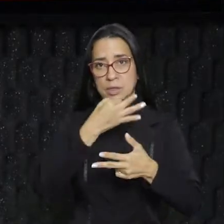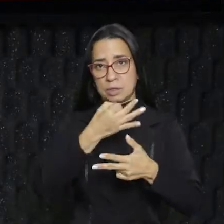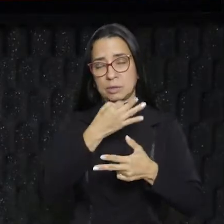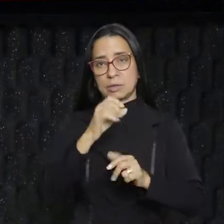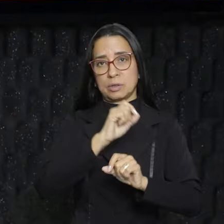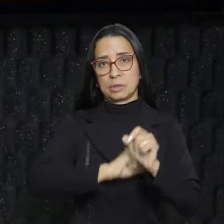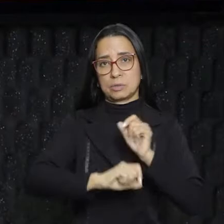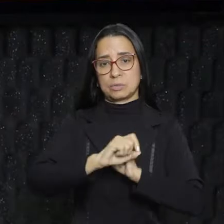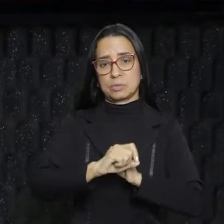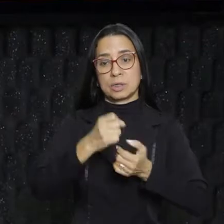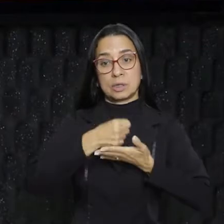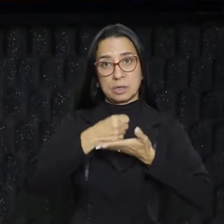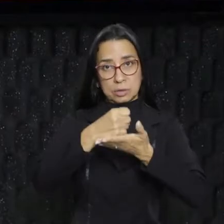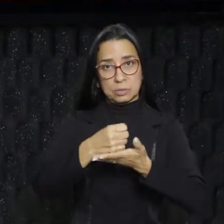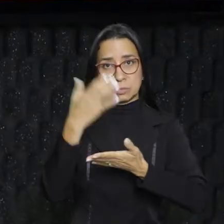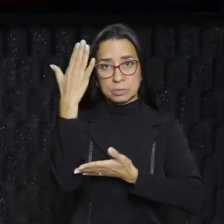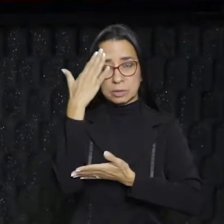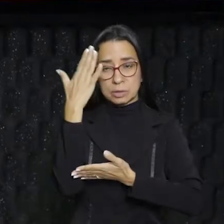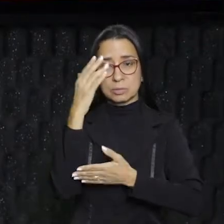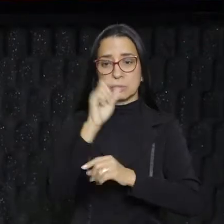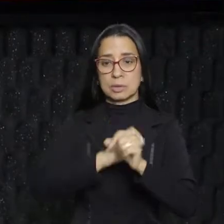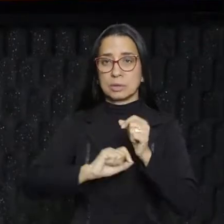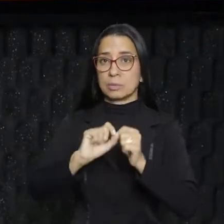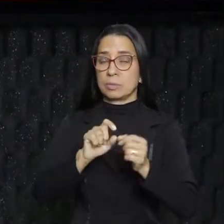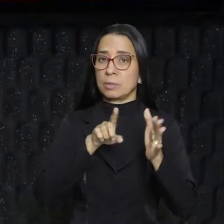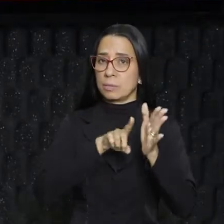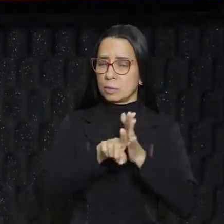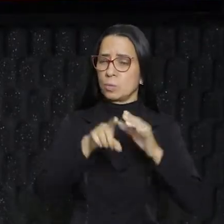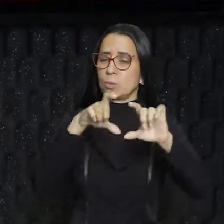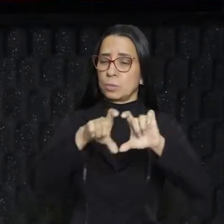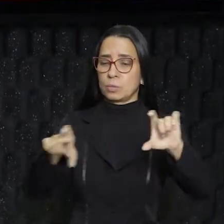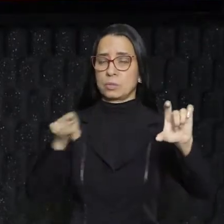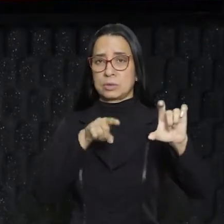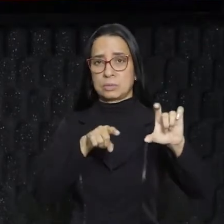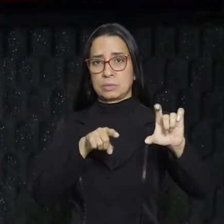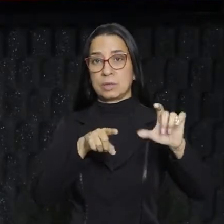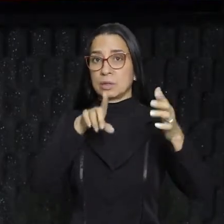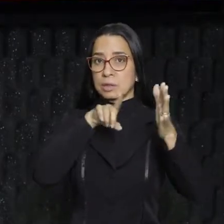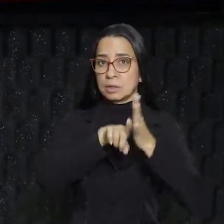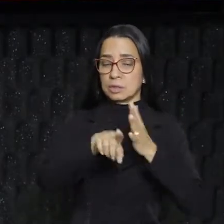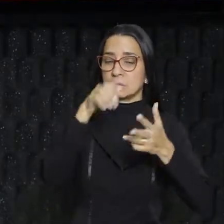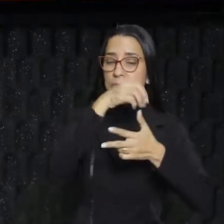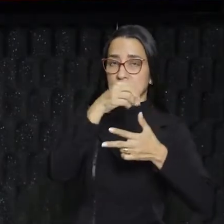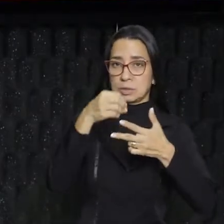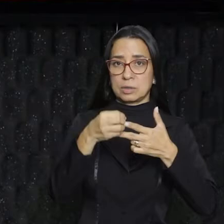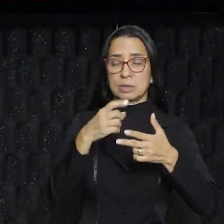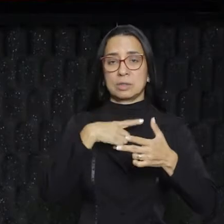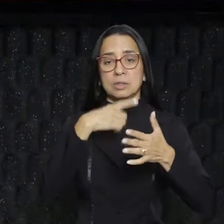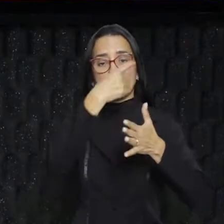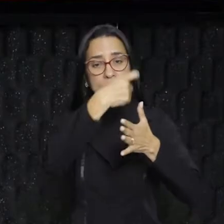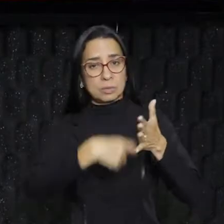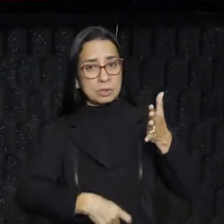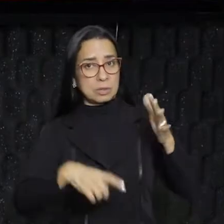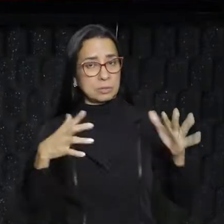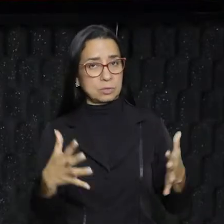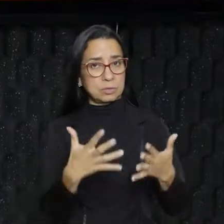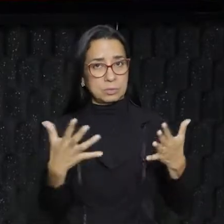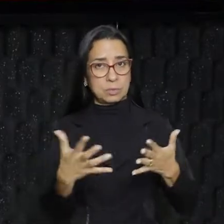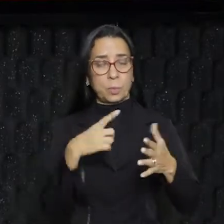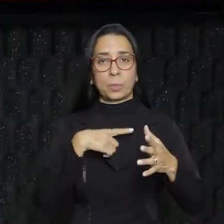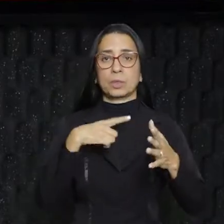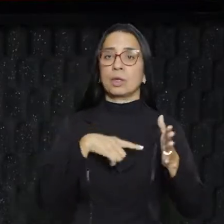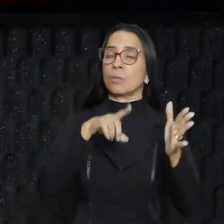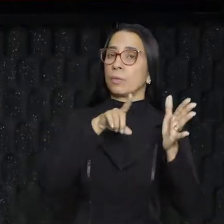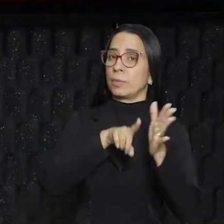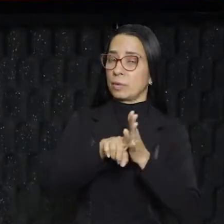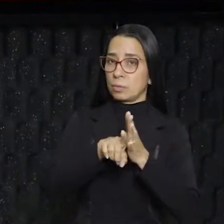ajuda ao entendimento pelo comando. Lembrando que a questão do Enem, de maneira geral, ela tem um texto motivador, ela tem um comando, que é onde tu vai extrair